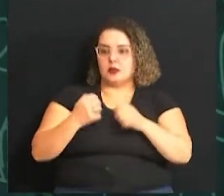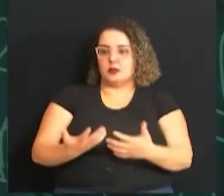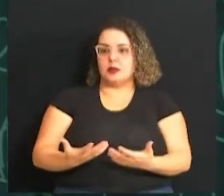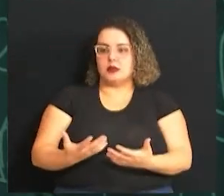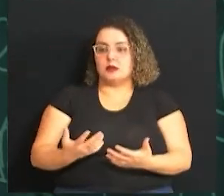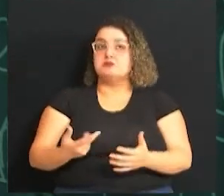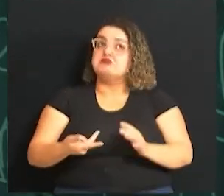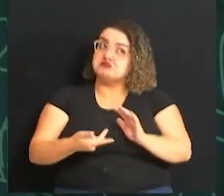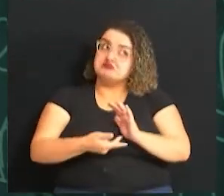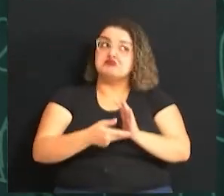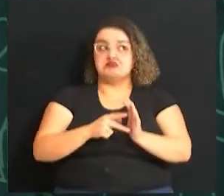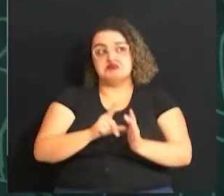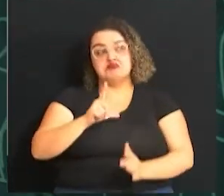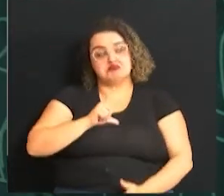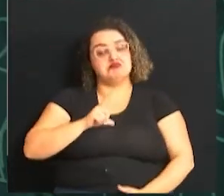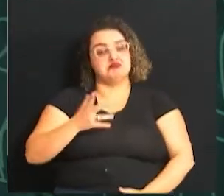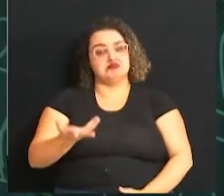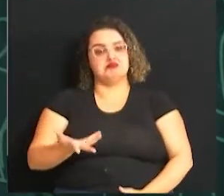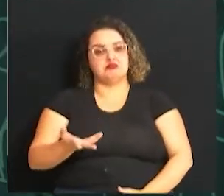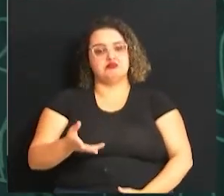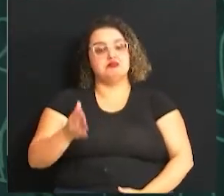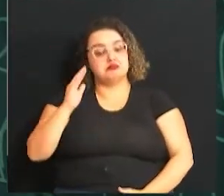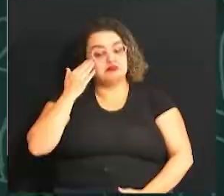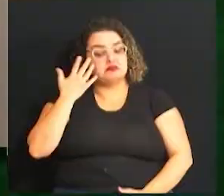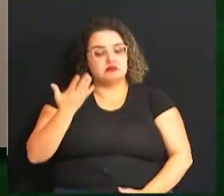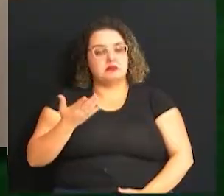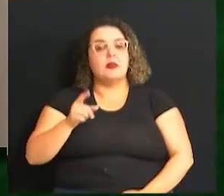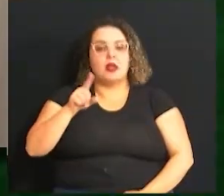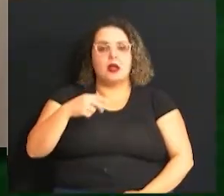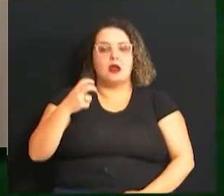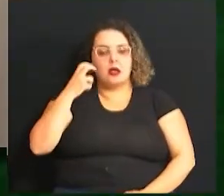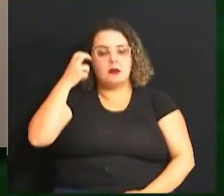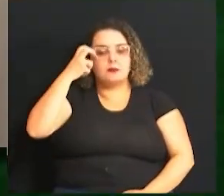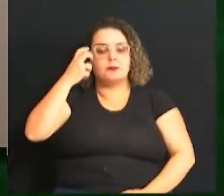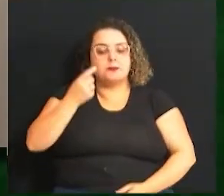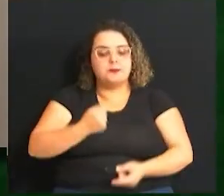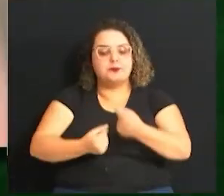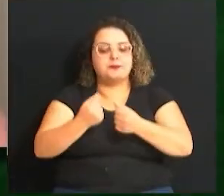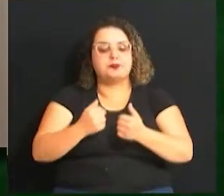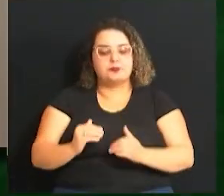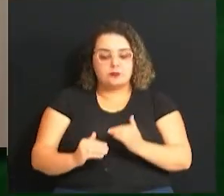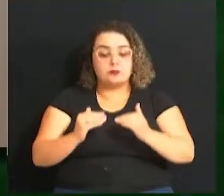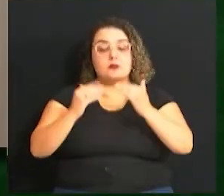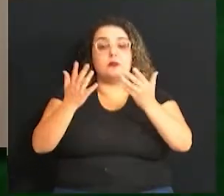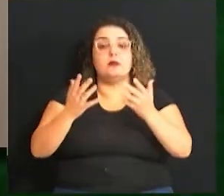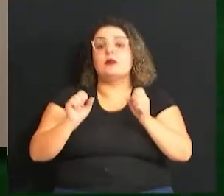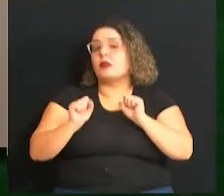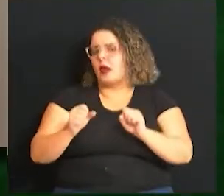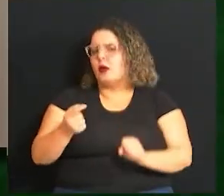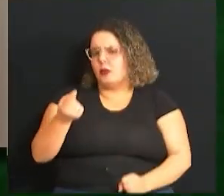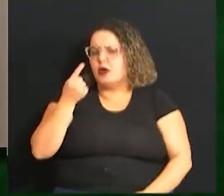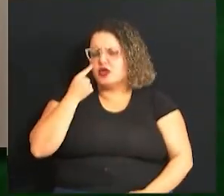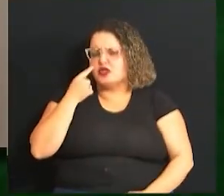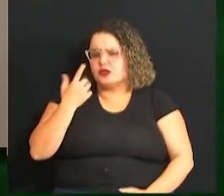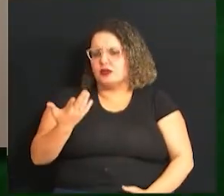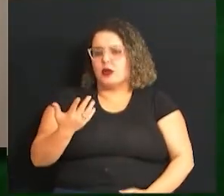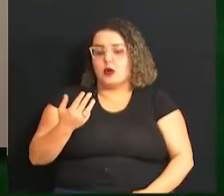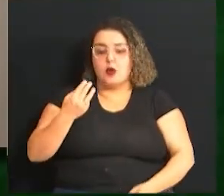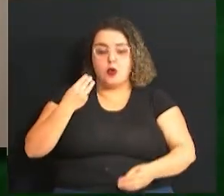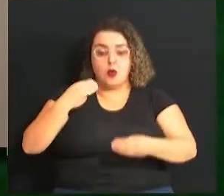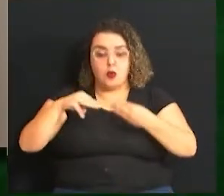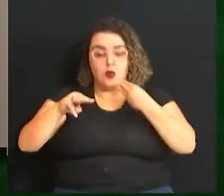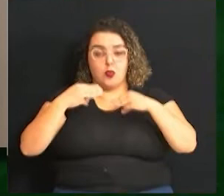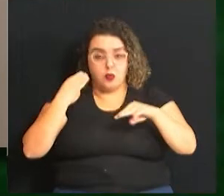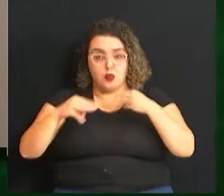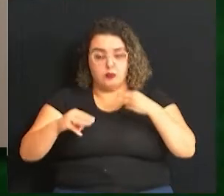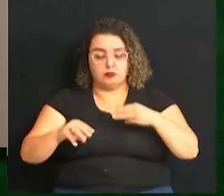para poder fazer sentido, e é aí que o processo de inteligência se forma. Então, a gente pode observar que